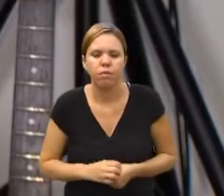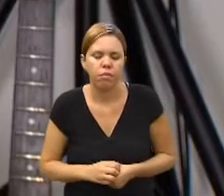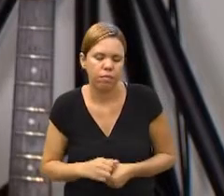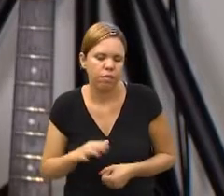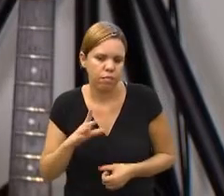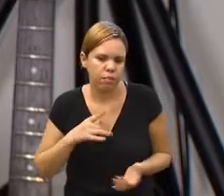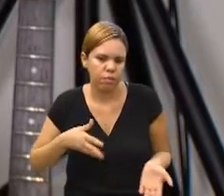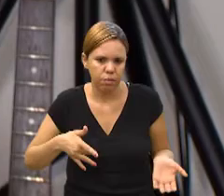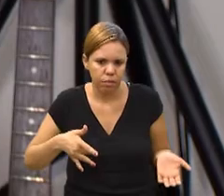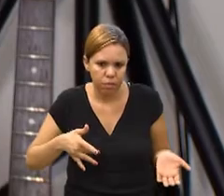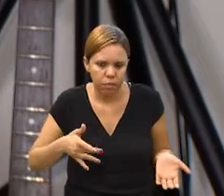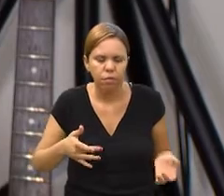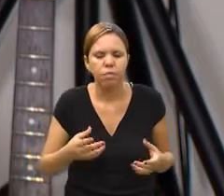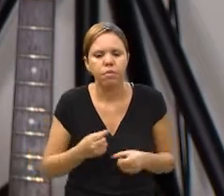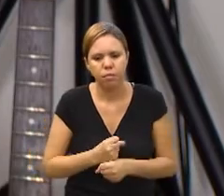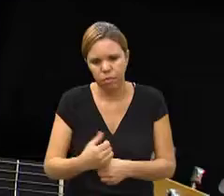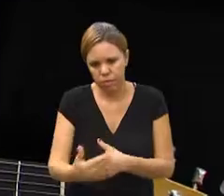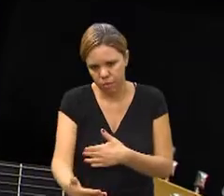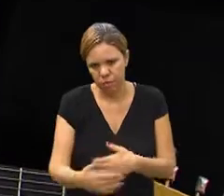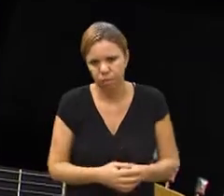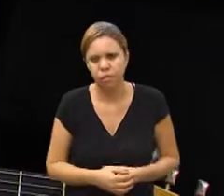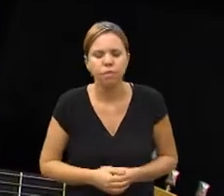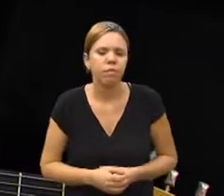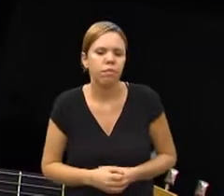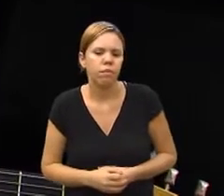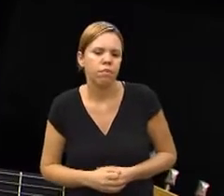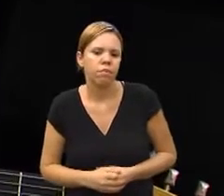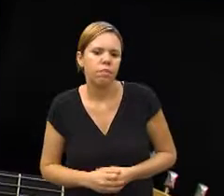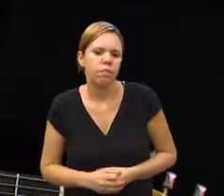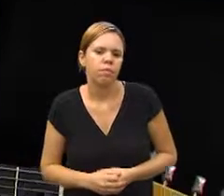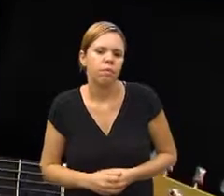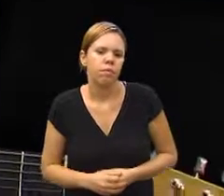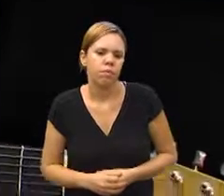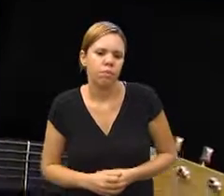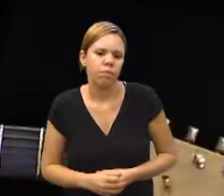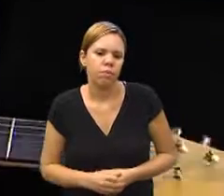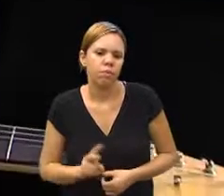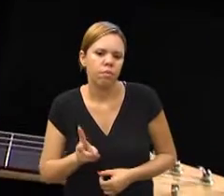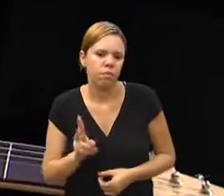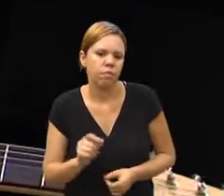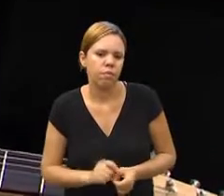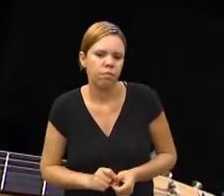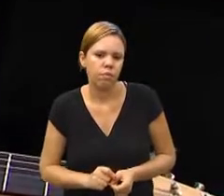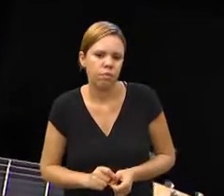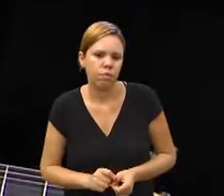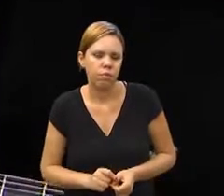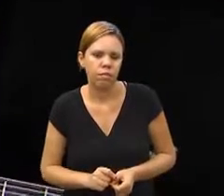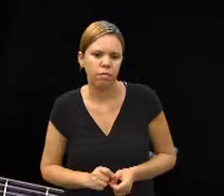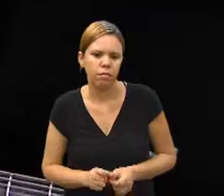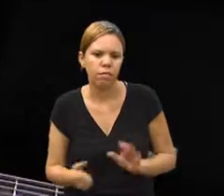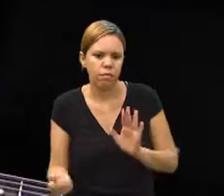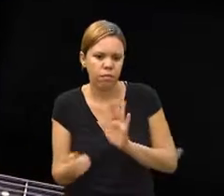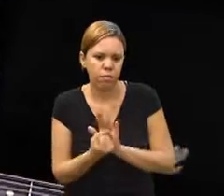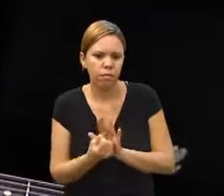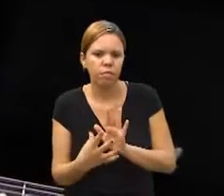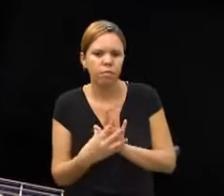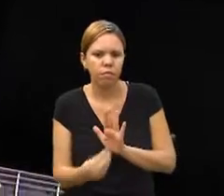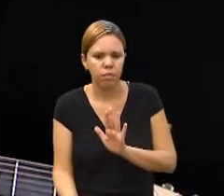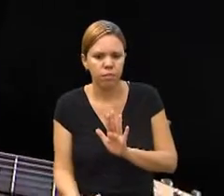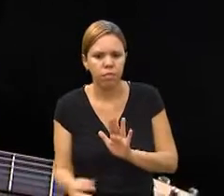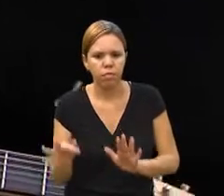Tem sido mais a guitarra, de muitos anos para cá, né? E sempre Stratocaster, né, que é um modelo que a Fender